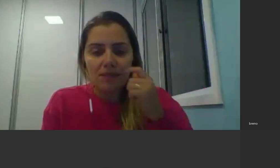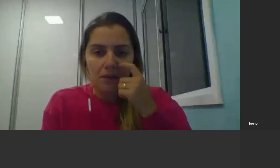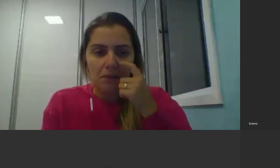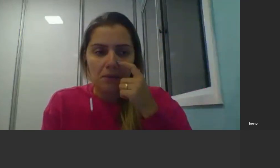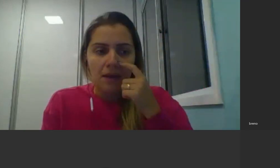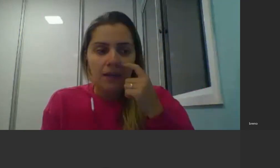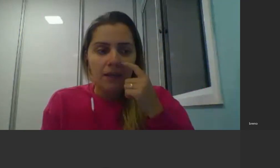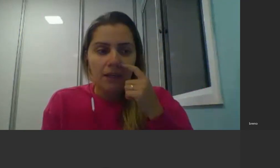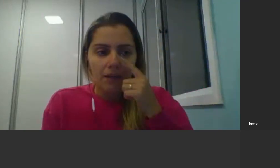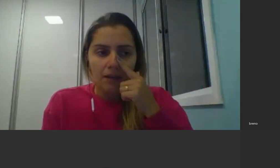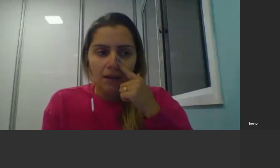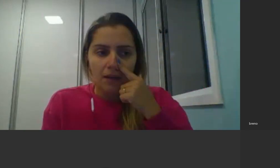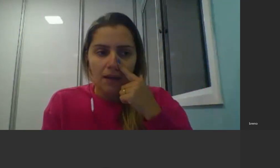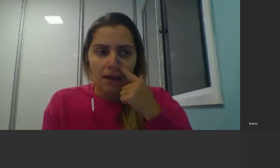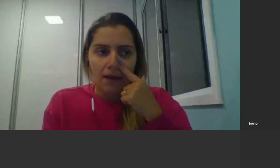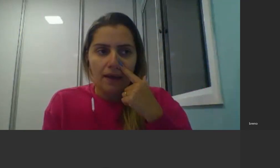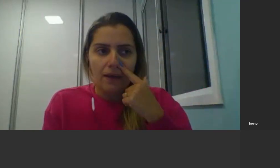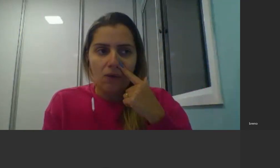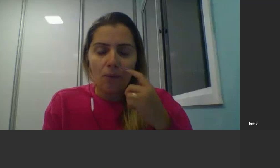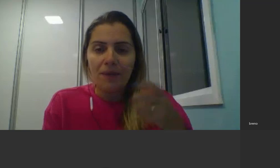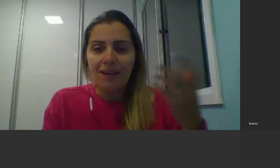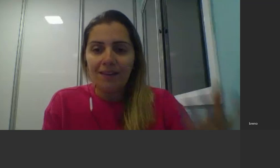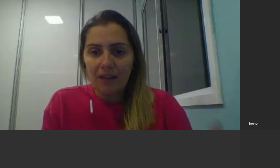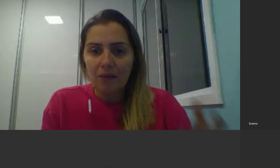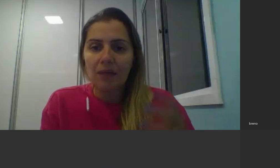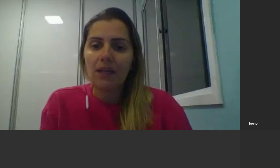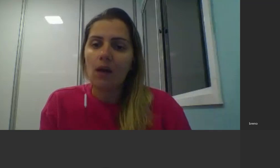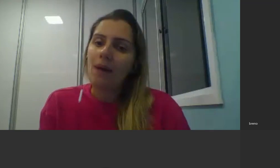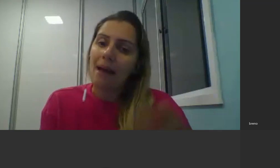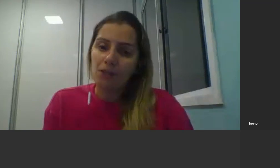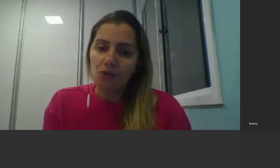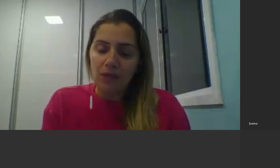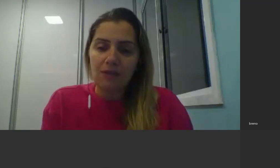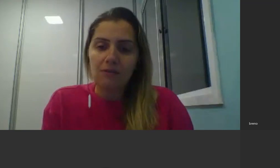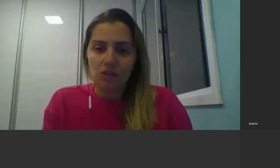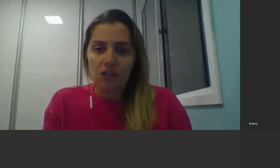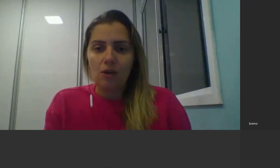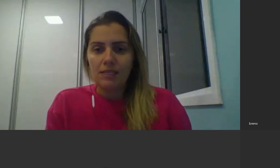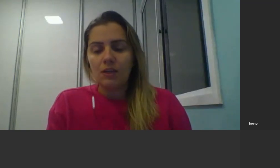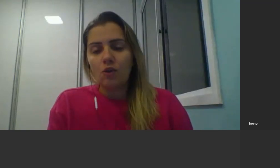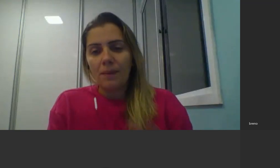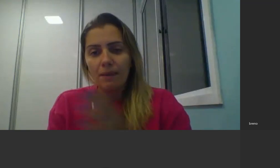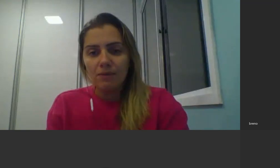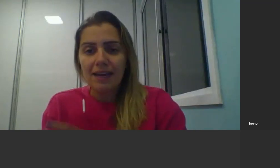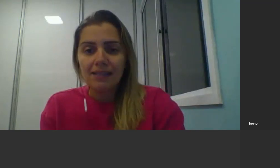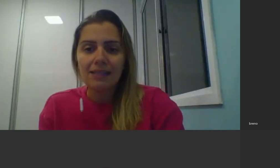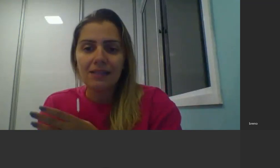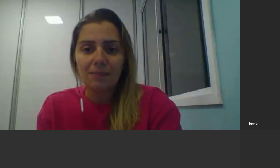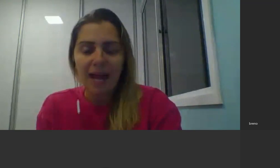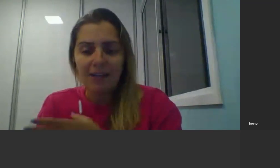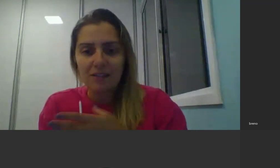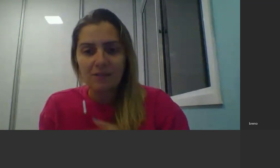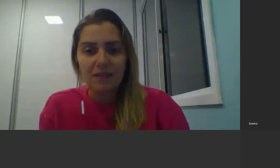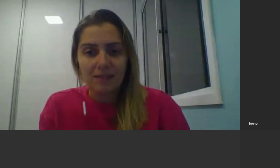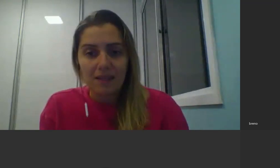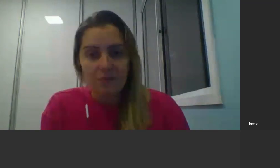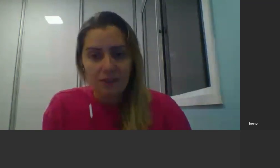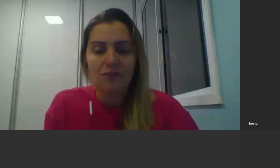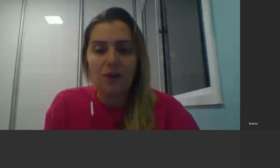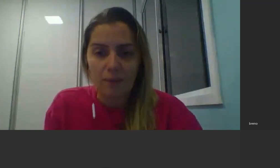uma comissão que compreenderam que não há prejuízos de que nós retomemos essas